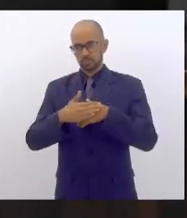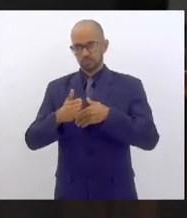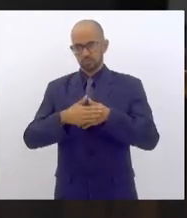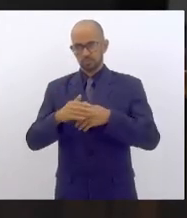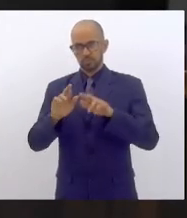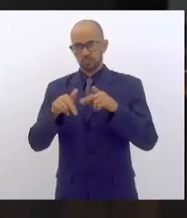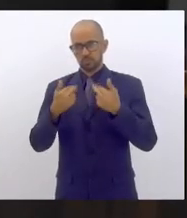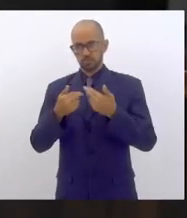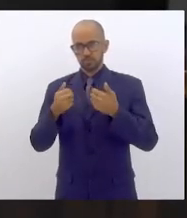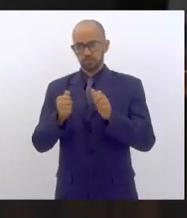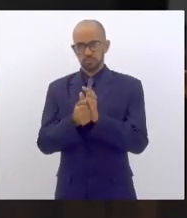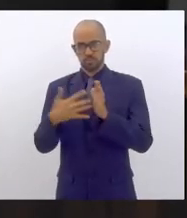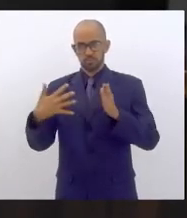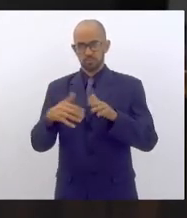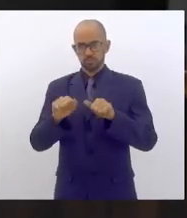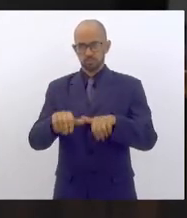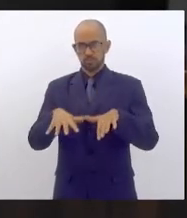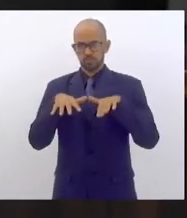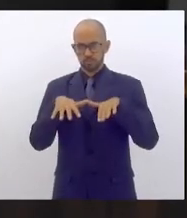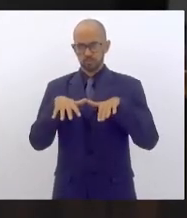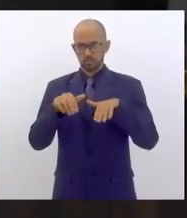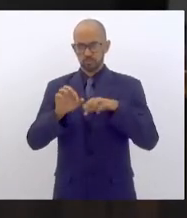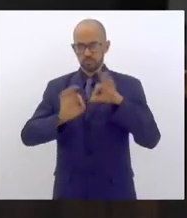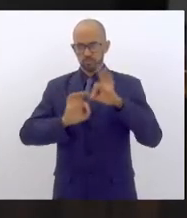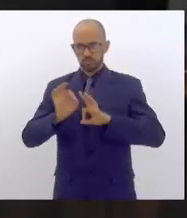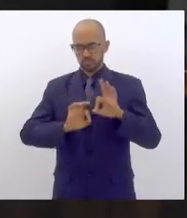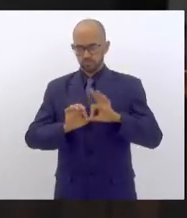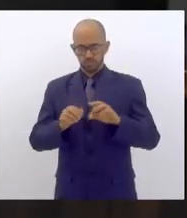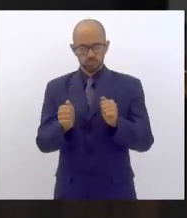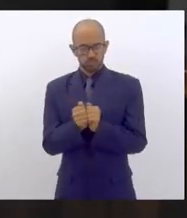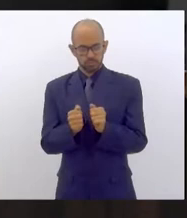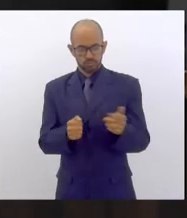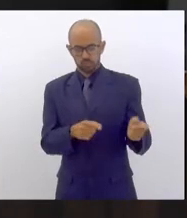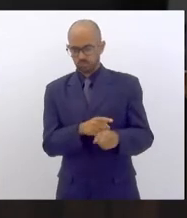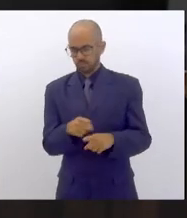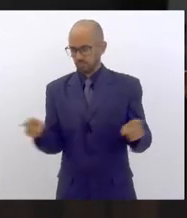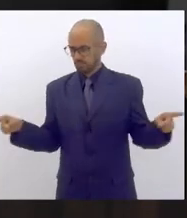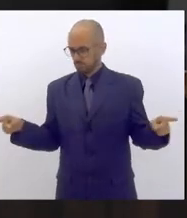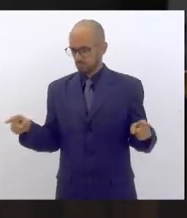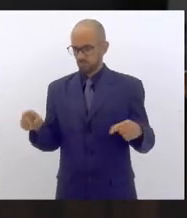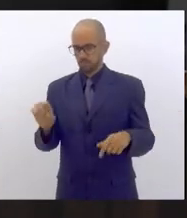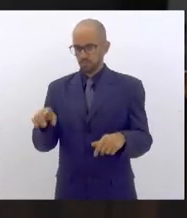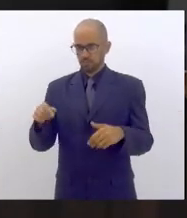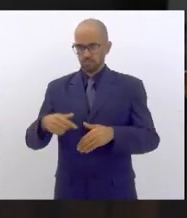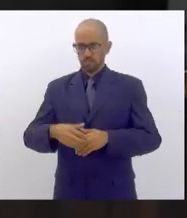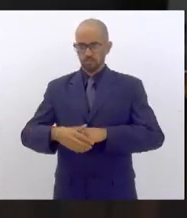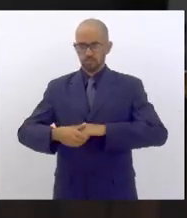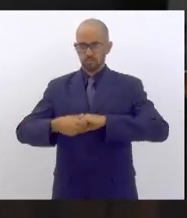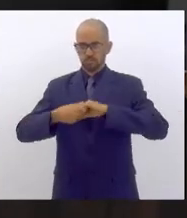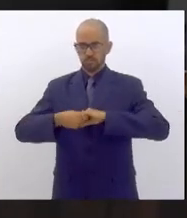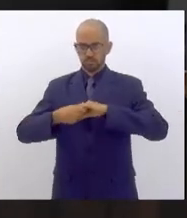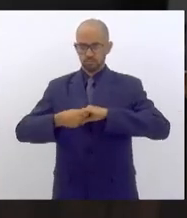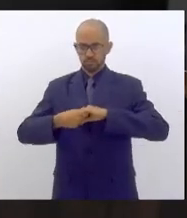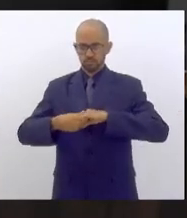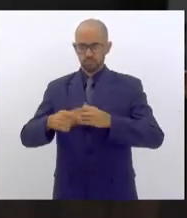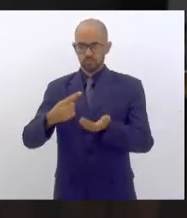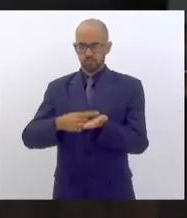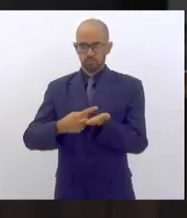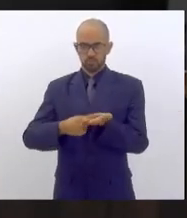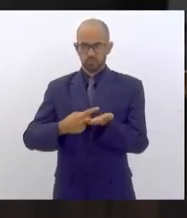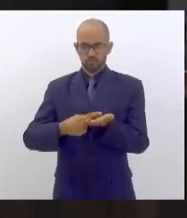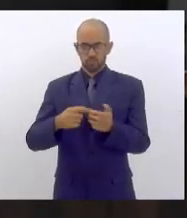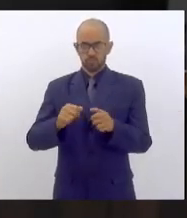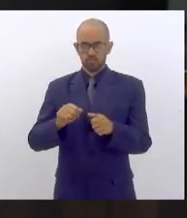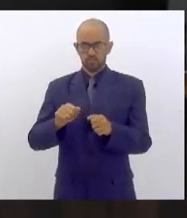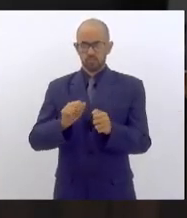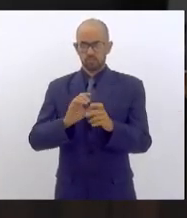preparatórias no meu gabinete, com a presença de Vossas Excelências. Então, é só saudar o acordo que foi discutido com a liderança do